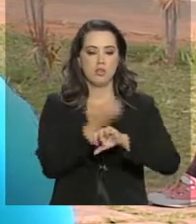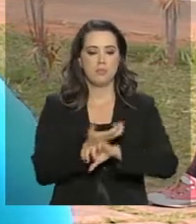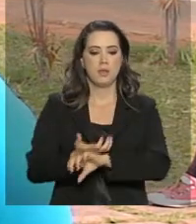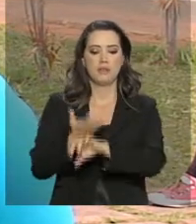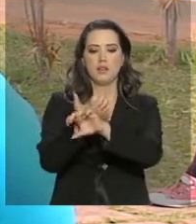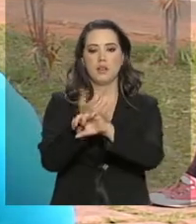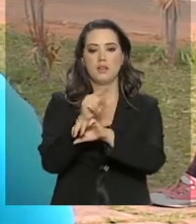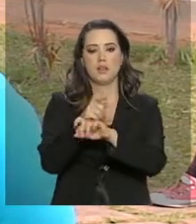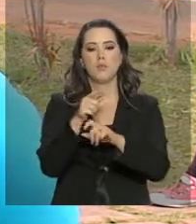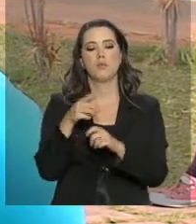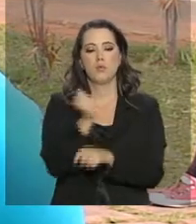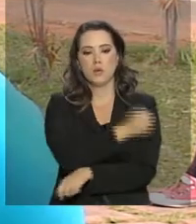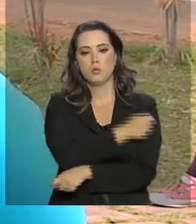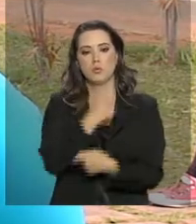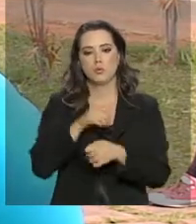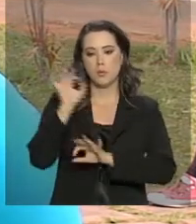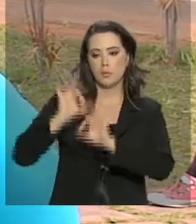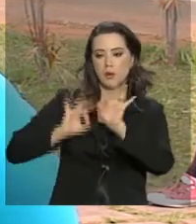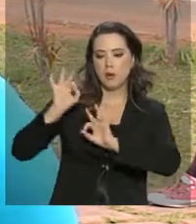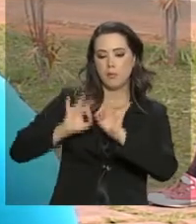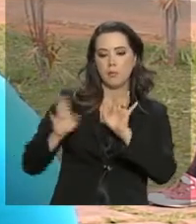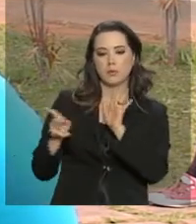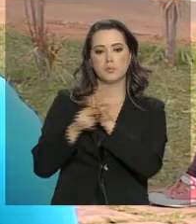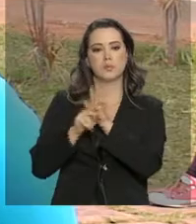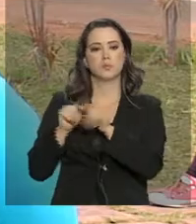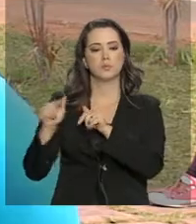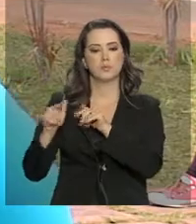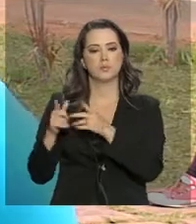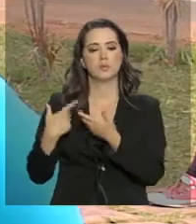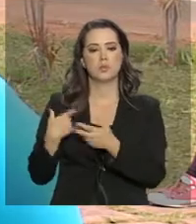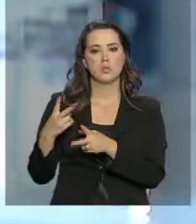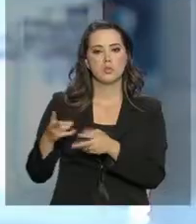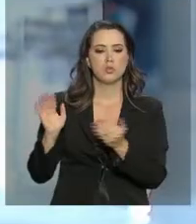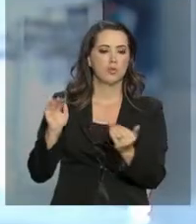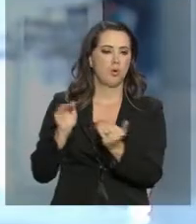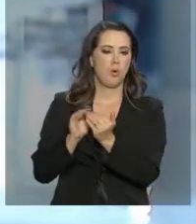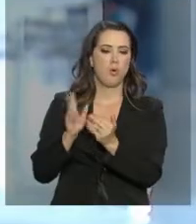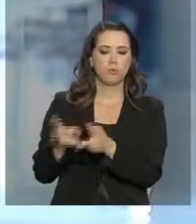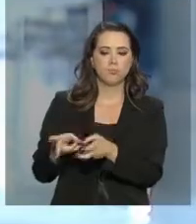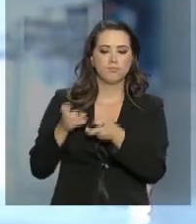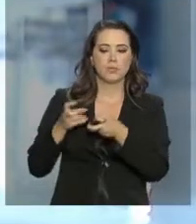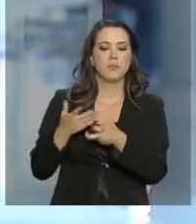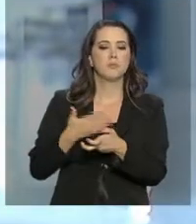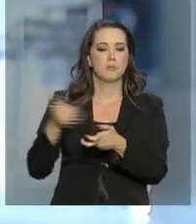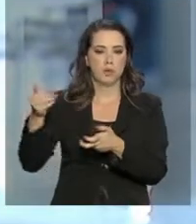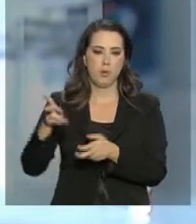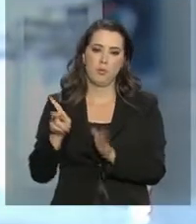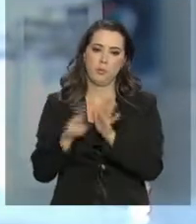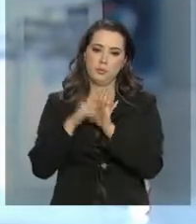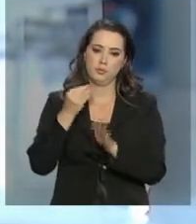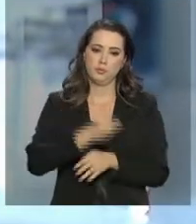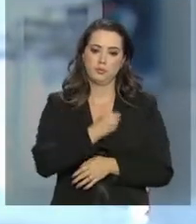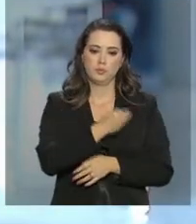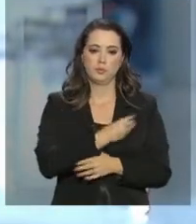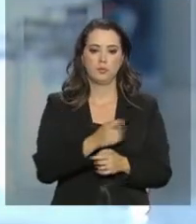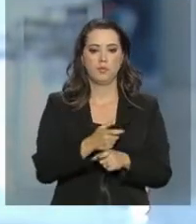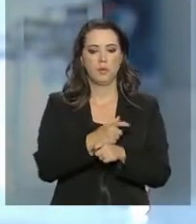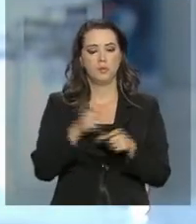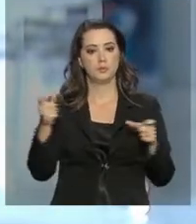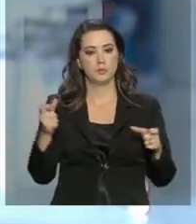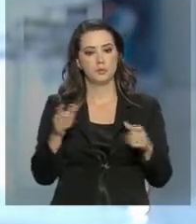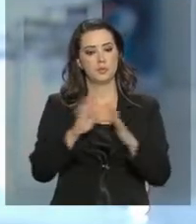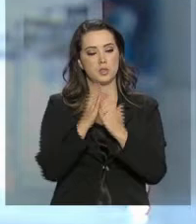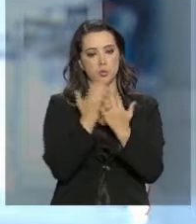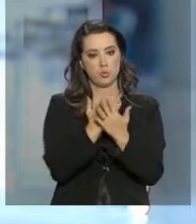uma grade e ele faz essas atividades de acordo com o perfil dele a ampliação das escolas em tempo integral ganhou um novo gás